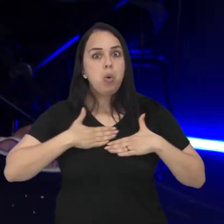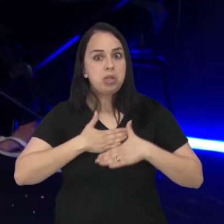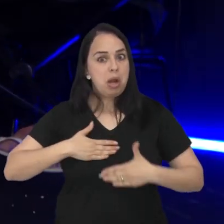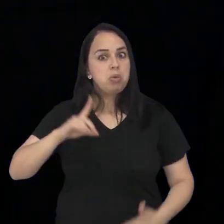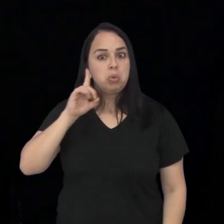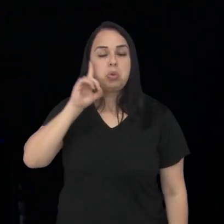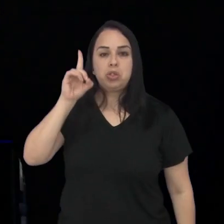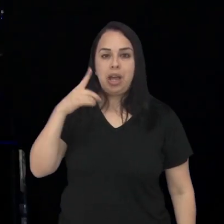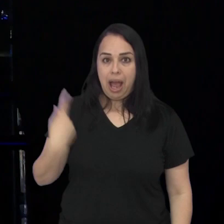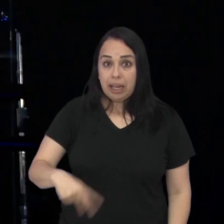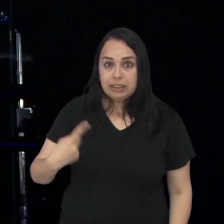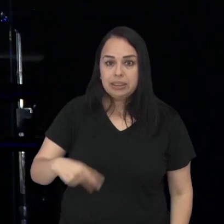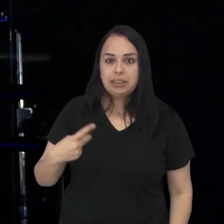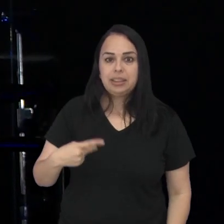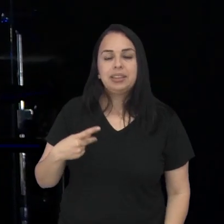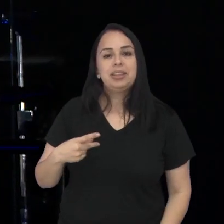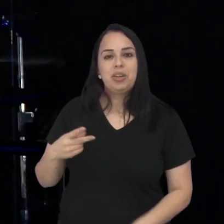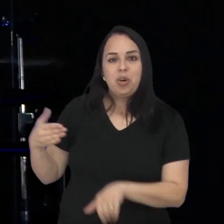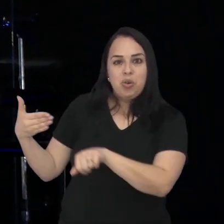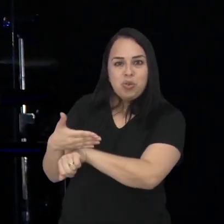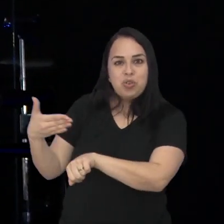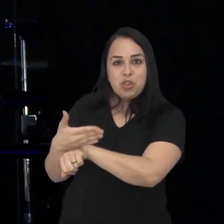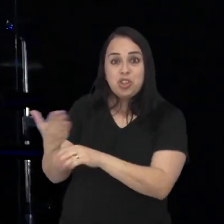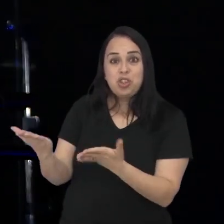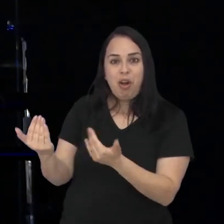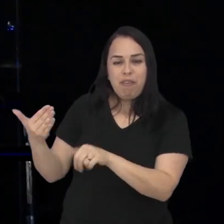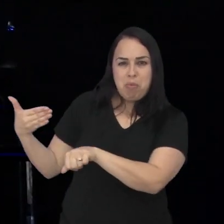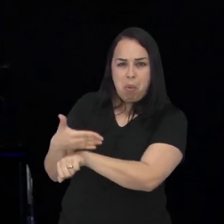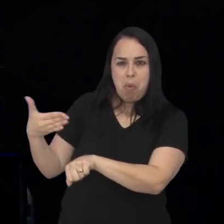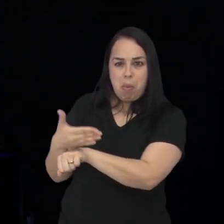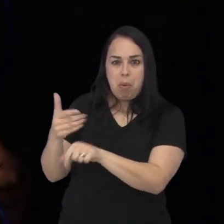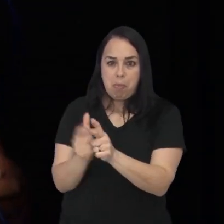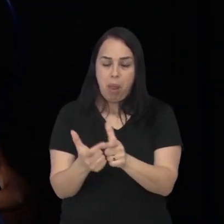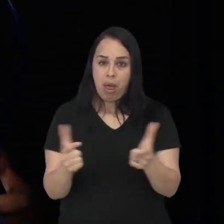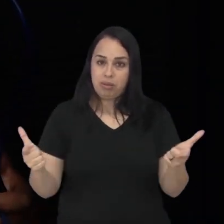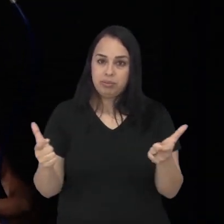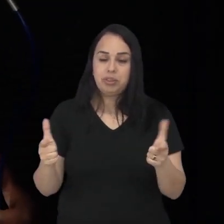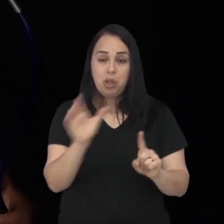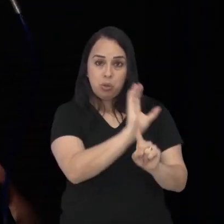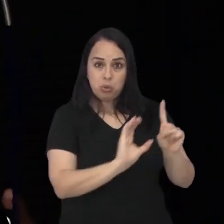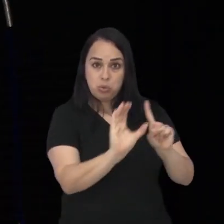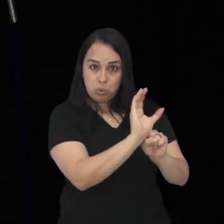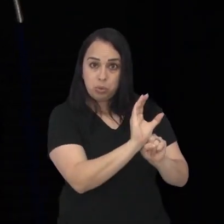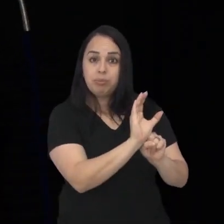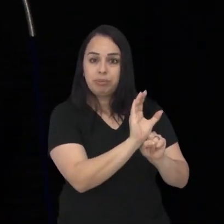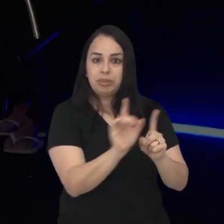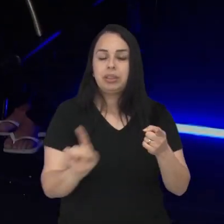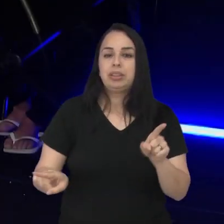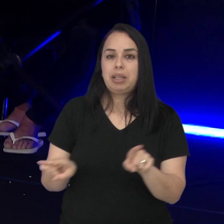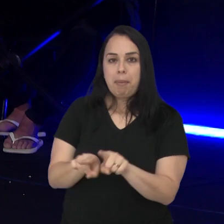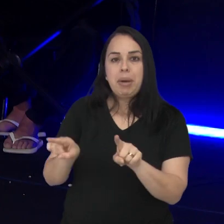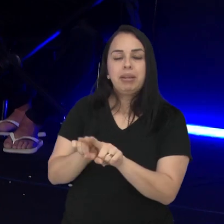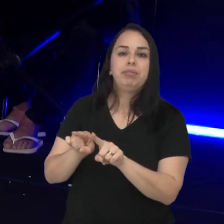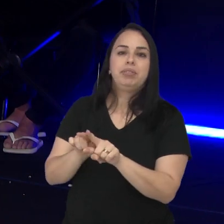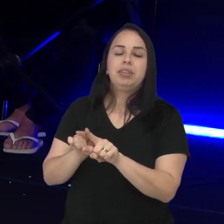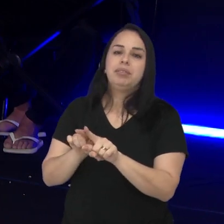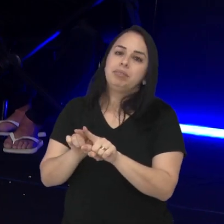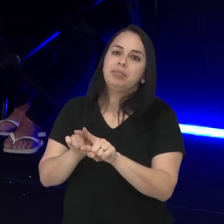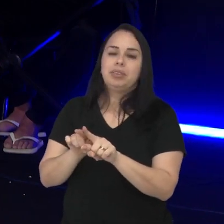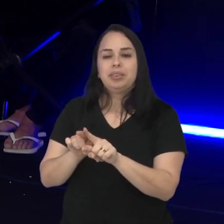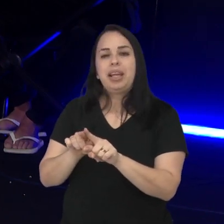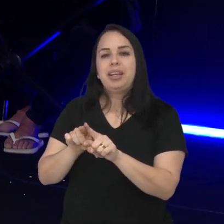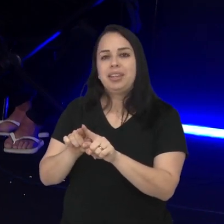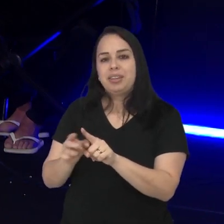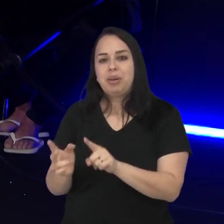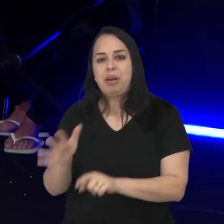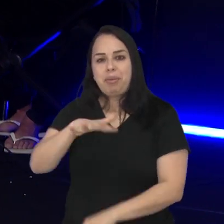com alegria. Aqui, a presença dos jovens é cada vez maior. Além dos cultos religiosos, eles também participam de